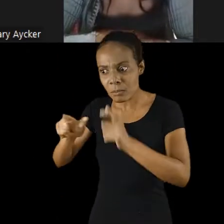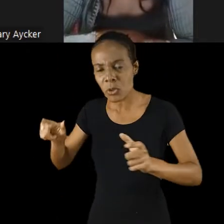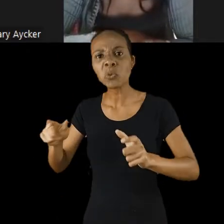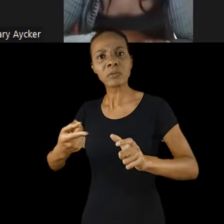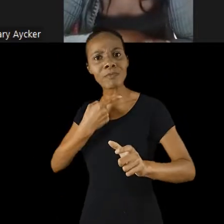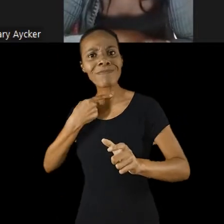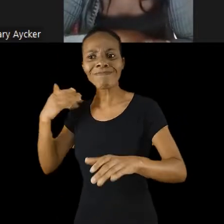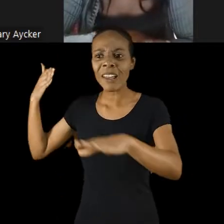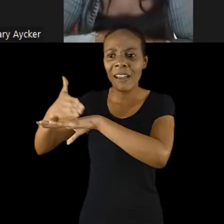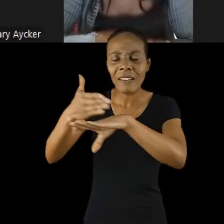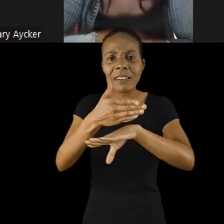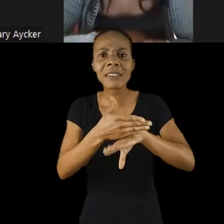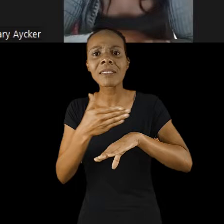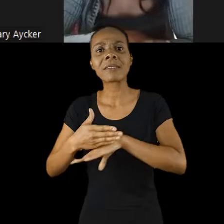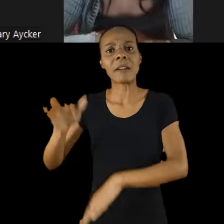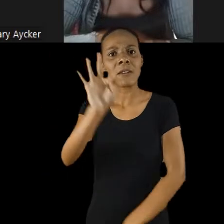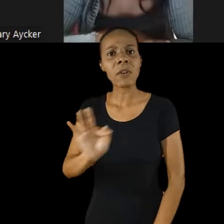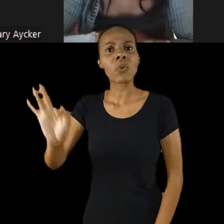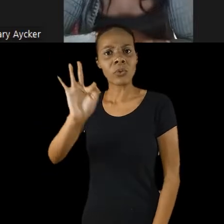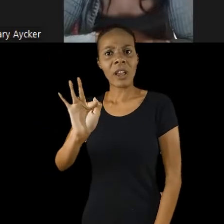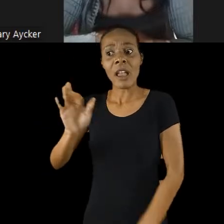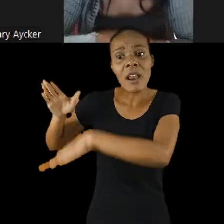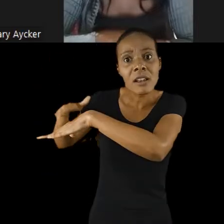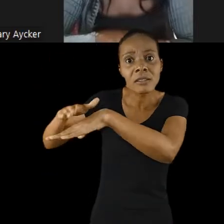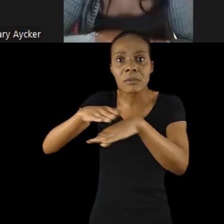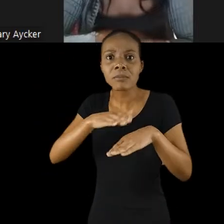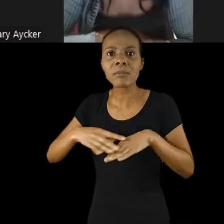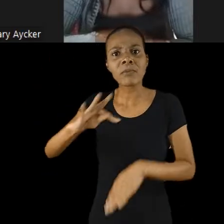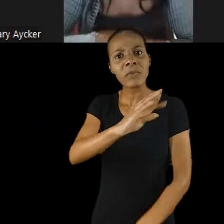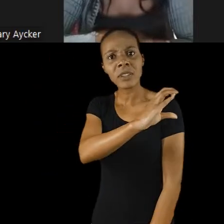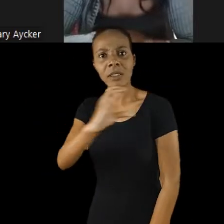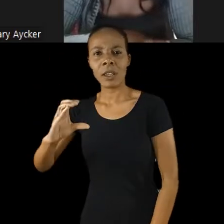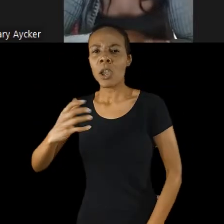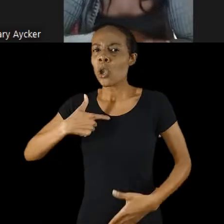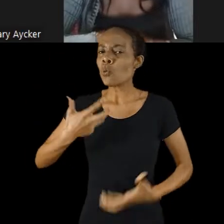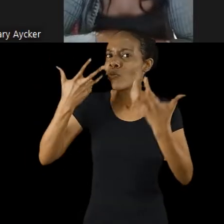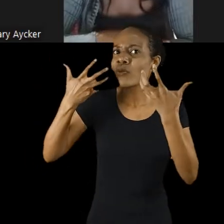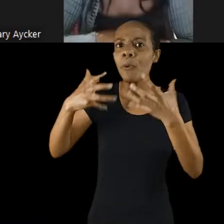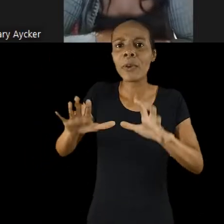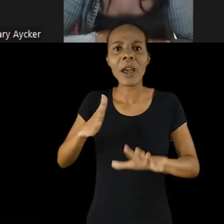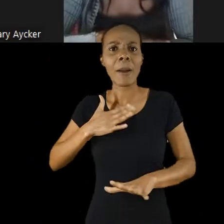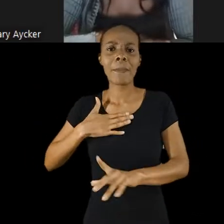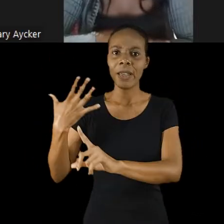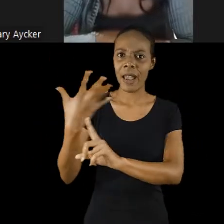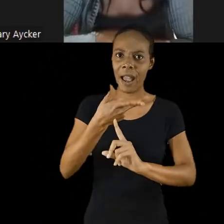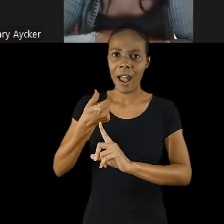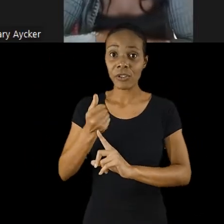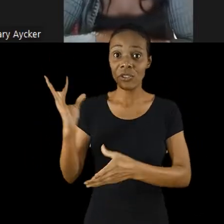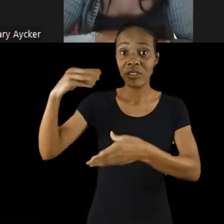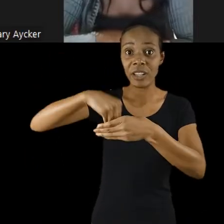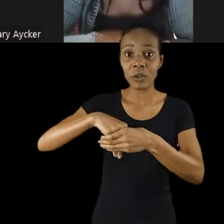mim, uma ponte de transformação. Eu não quero a minha arte dentro das universidades federais sendo vista e consumida pela